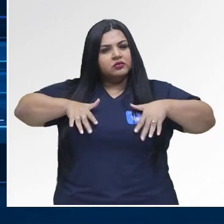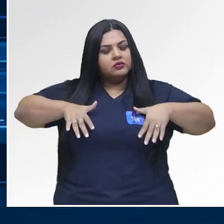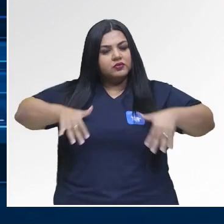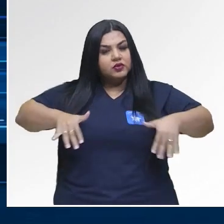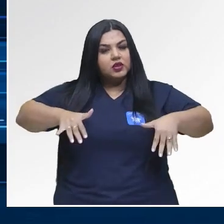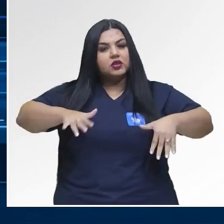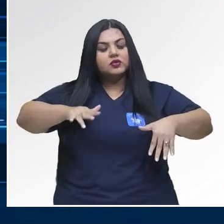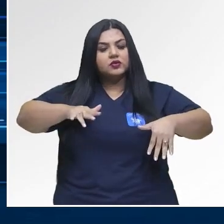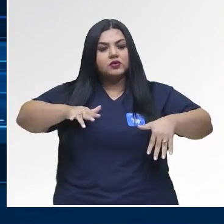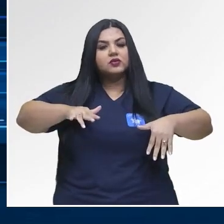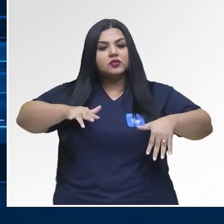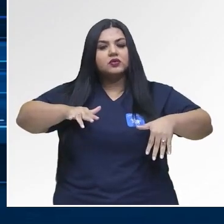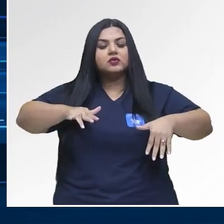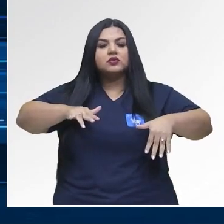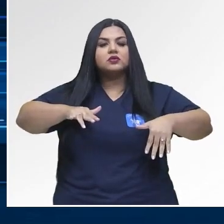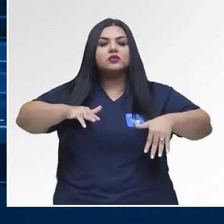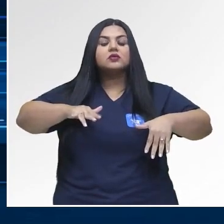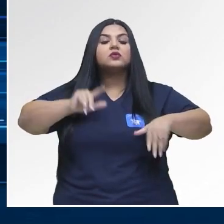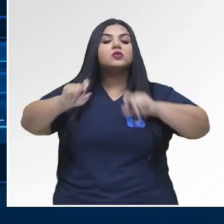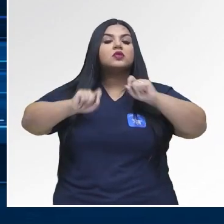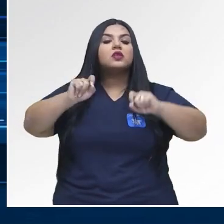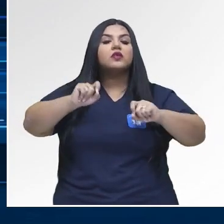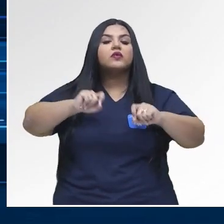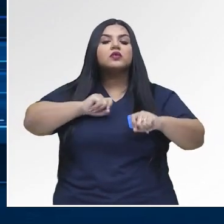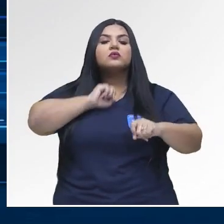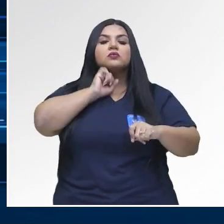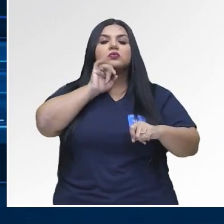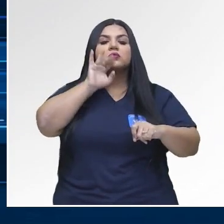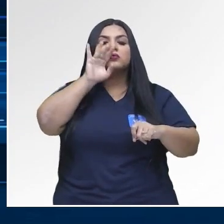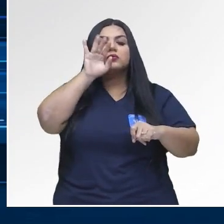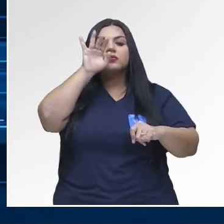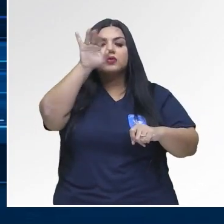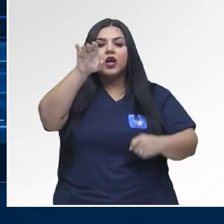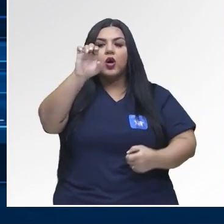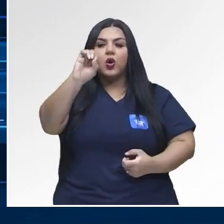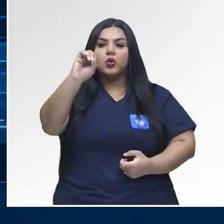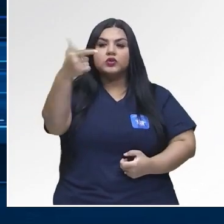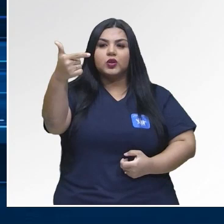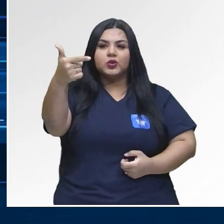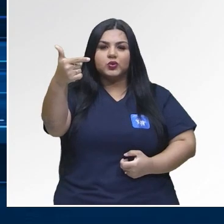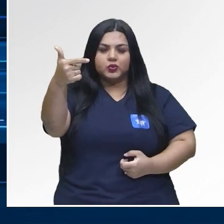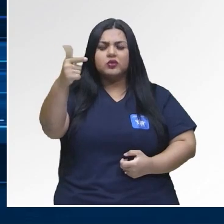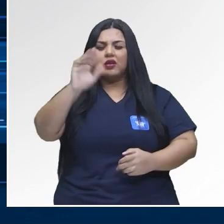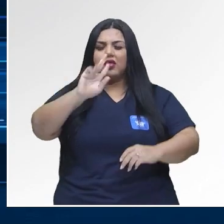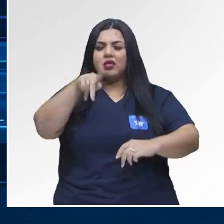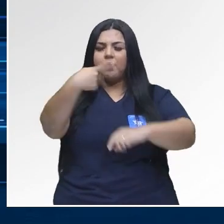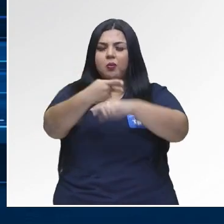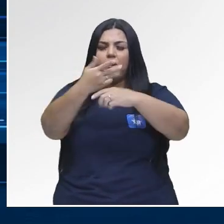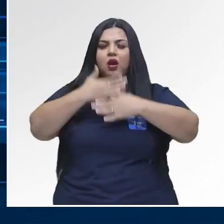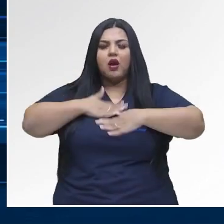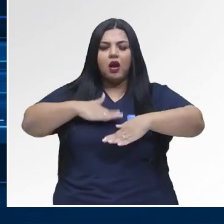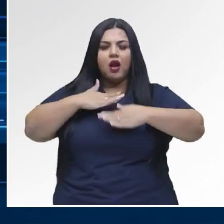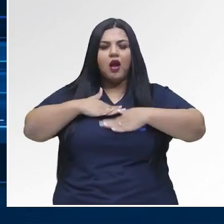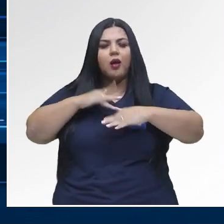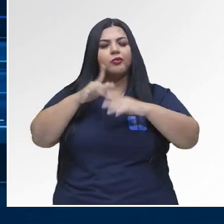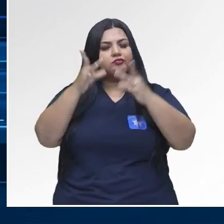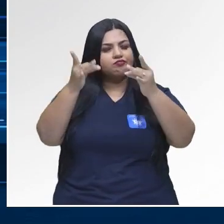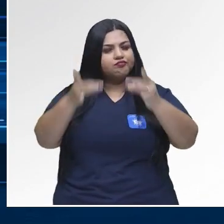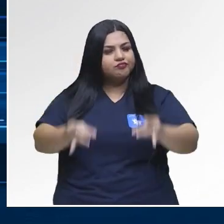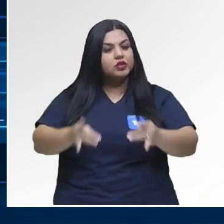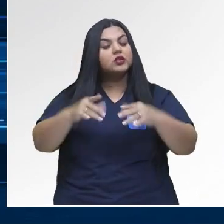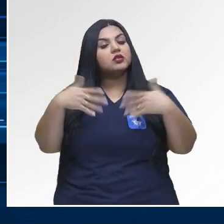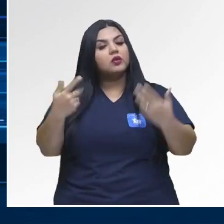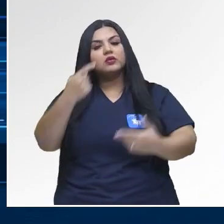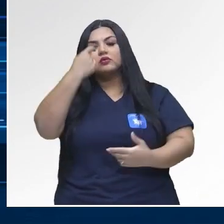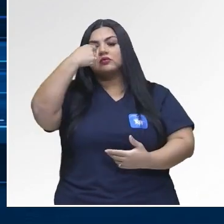gente expirar, os alvéolos pulmonares vão expelir o gás carbônico, tá? A gente vai ver isso com calma direitinho. Então, esse é o